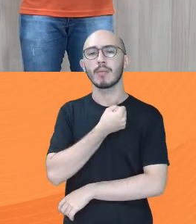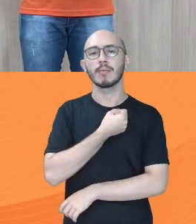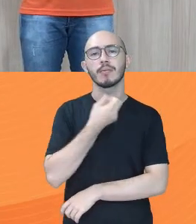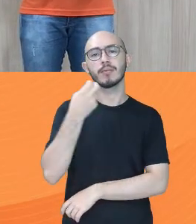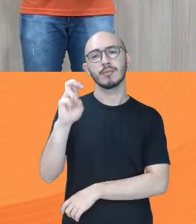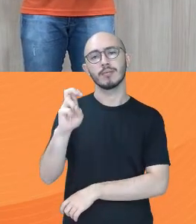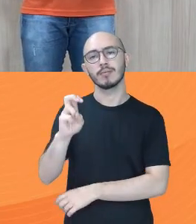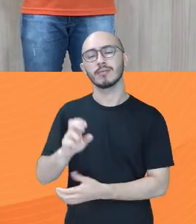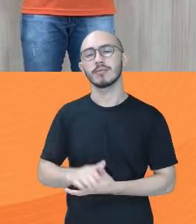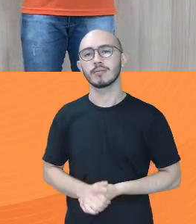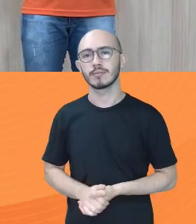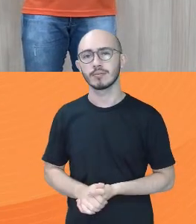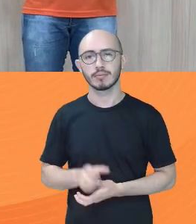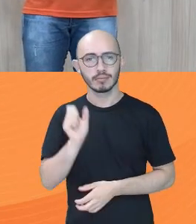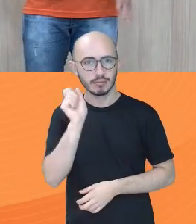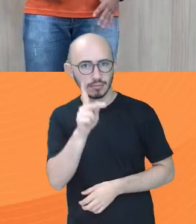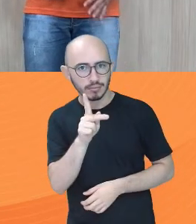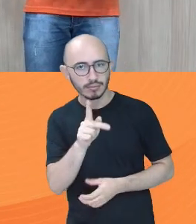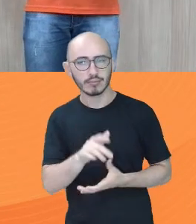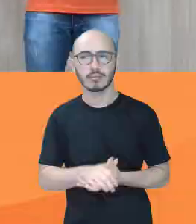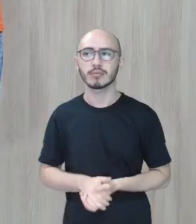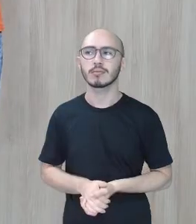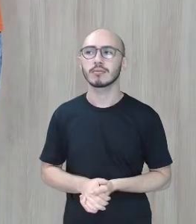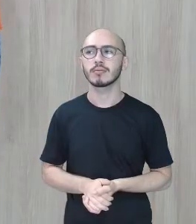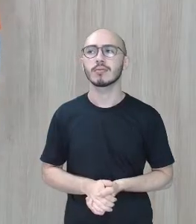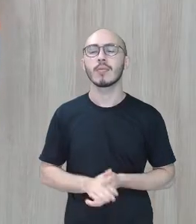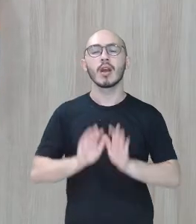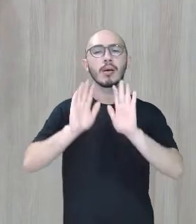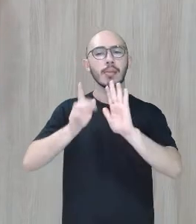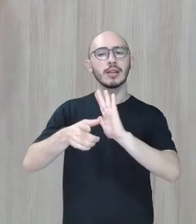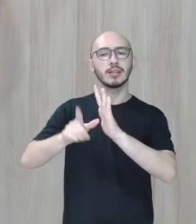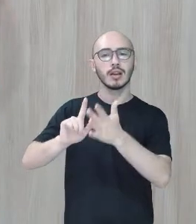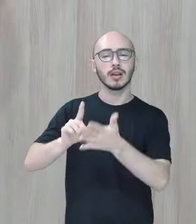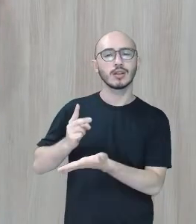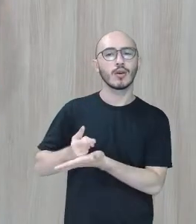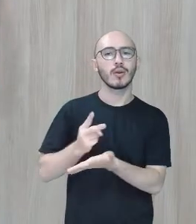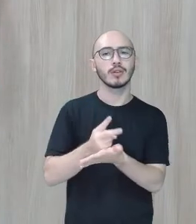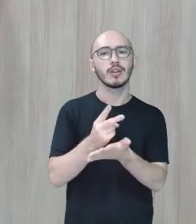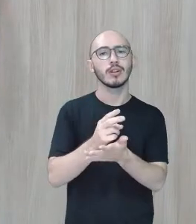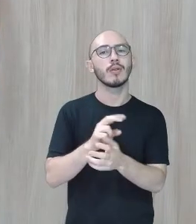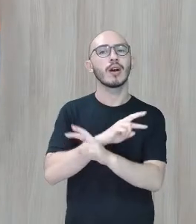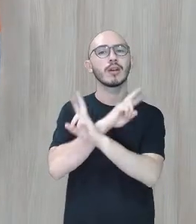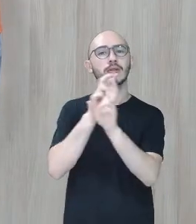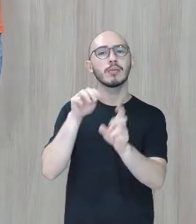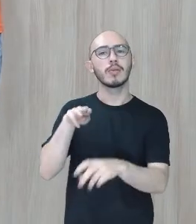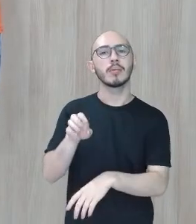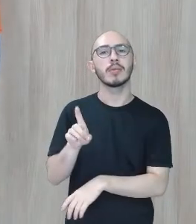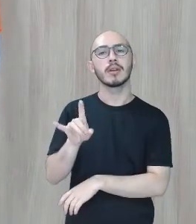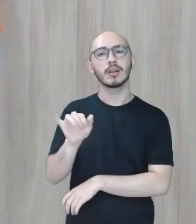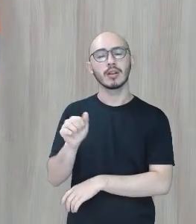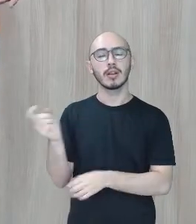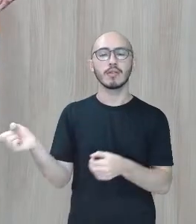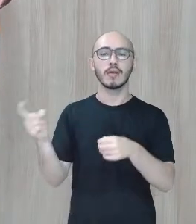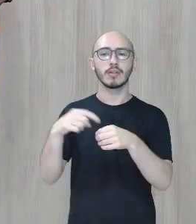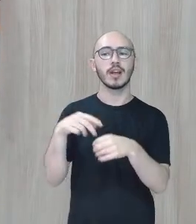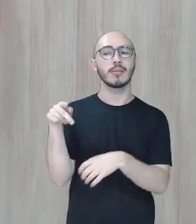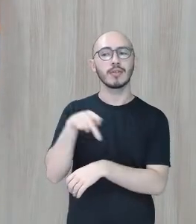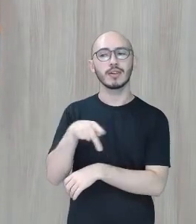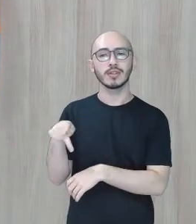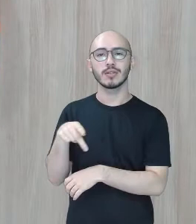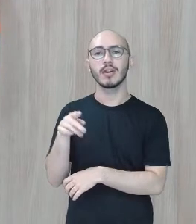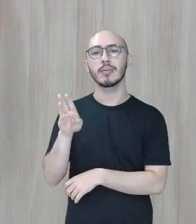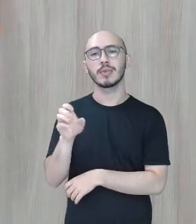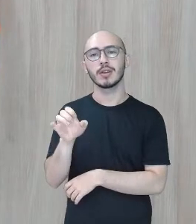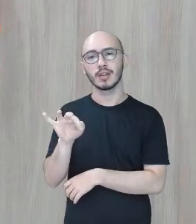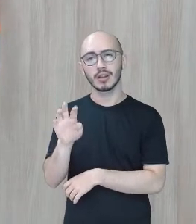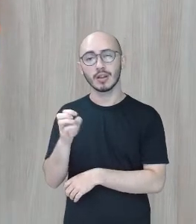a 5. Belezinha? Antes da gente ir para a parte aí da mediana, eu vou voltar aqui com o Briane para